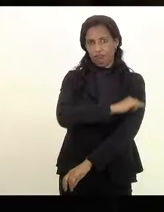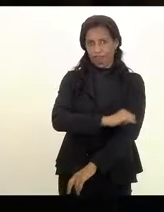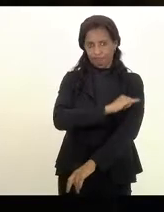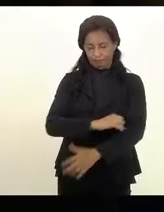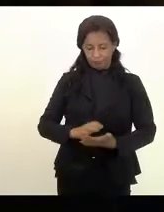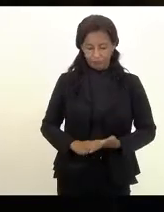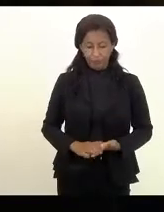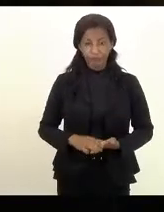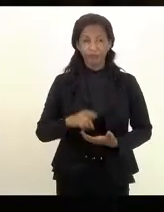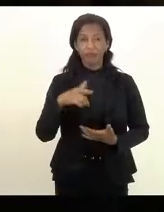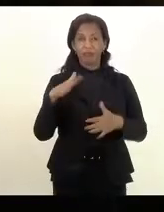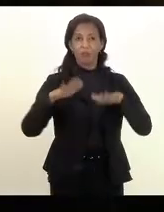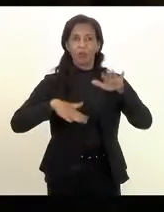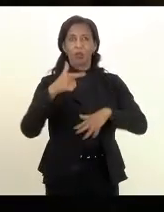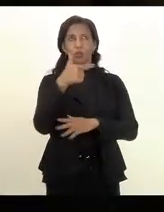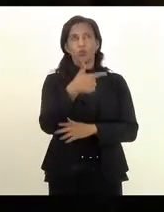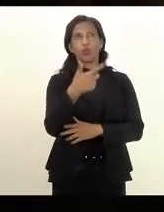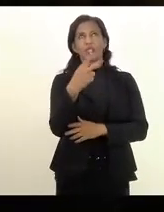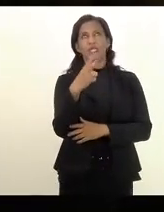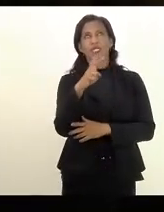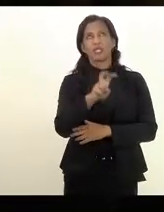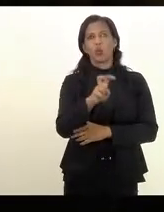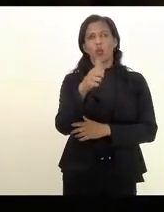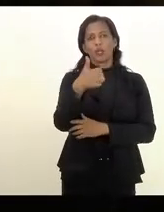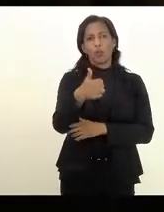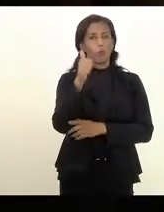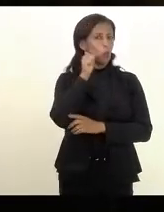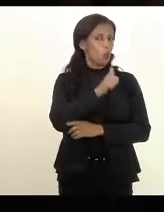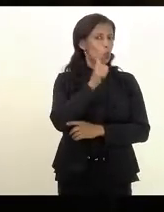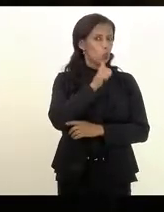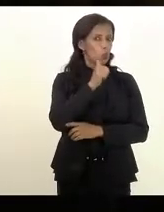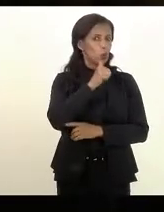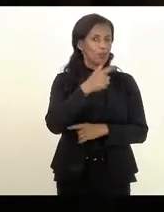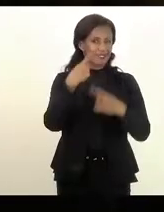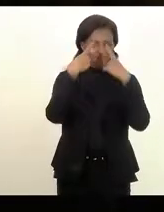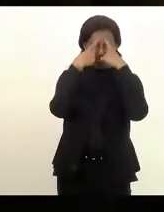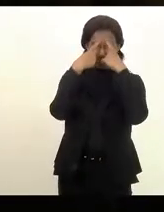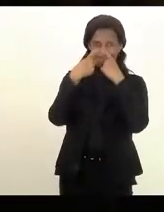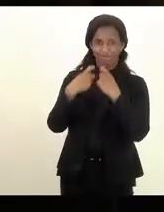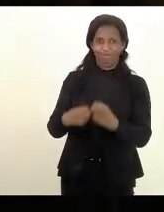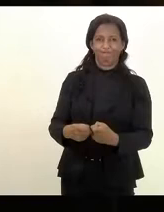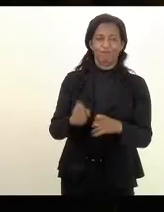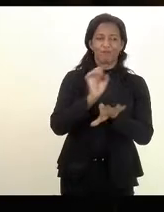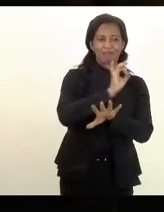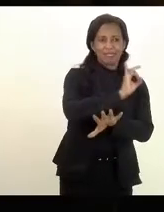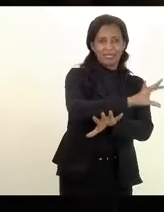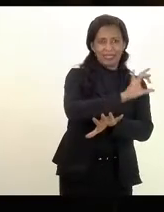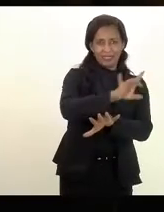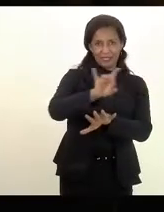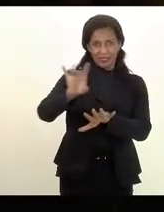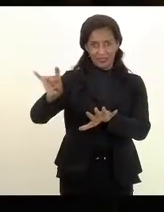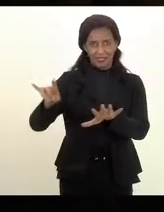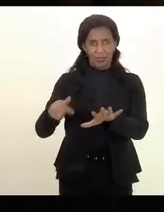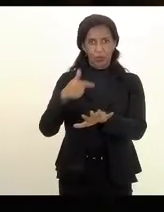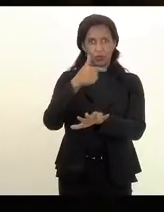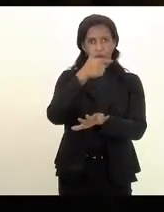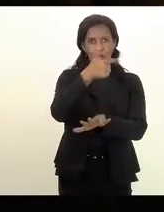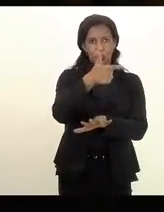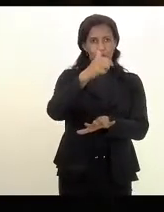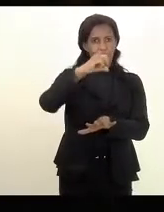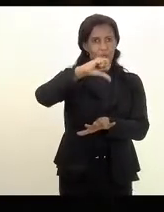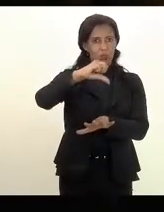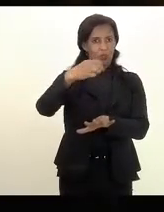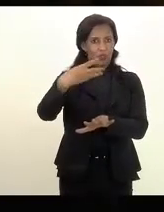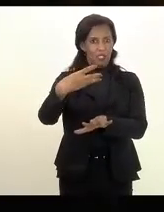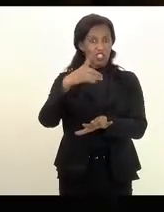significa que cerca de 251 mulheres foram vitimadas em cada um dos 293